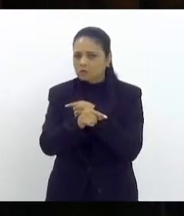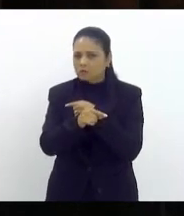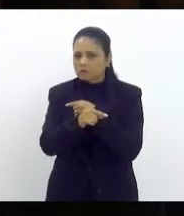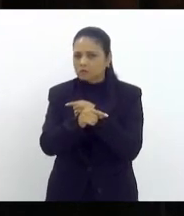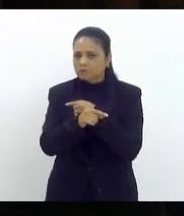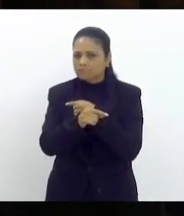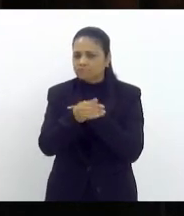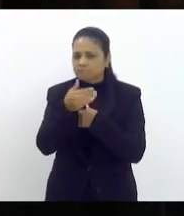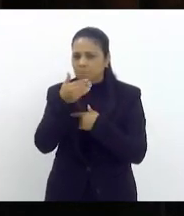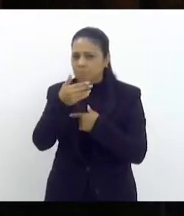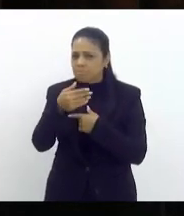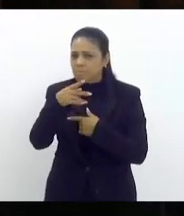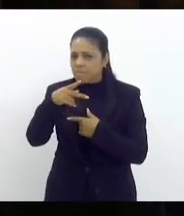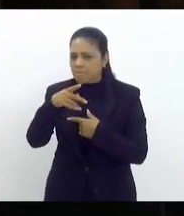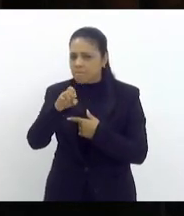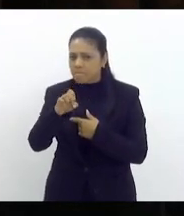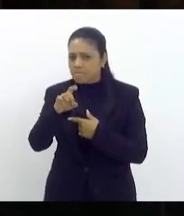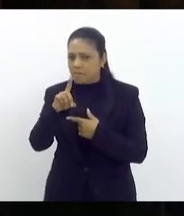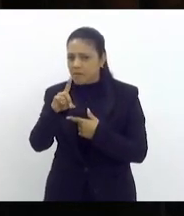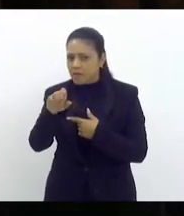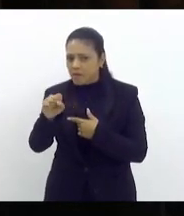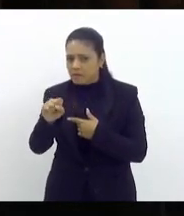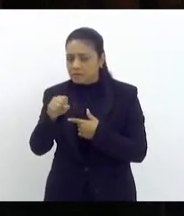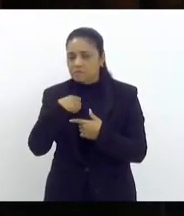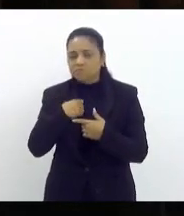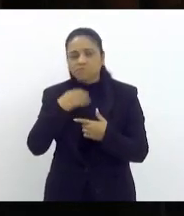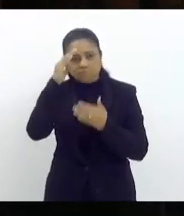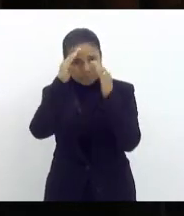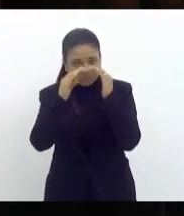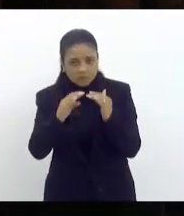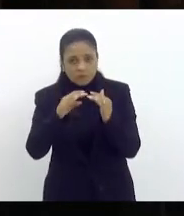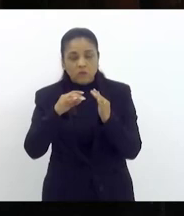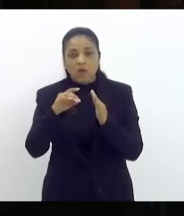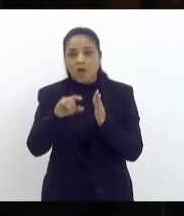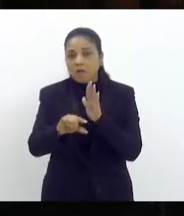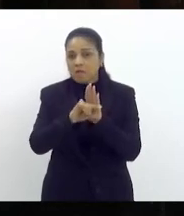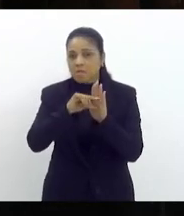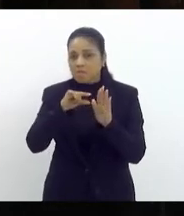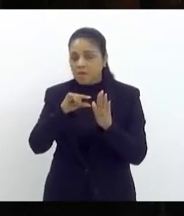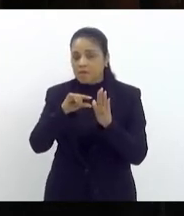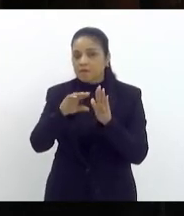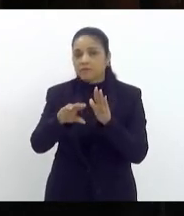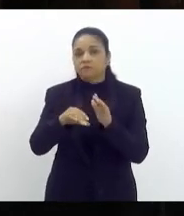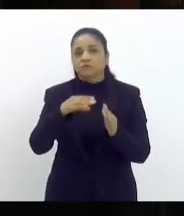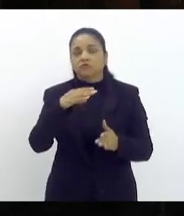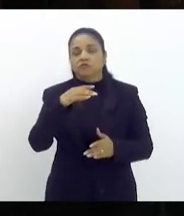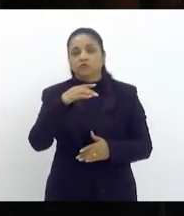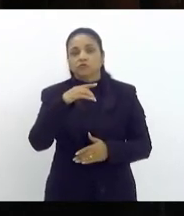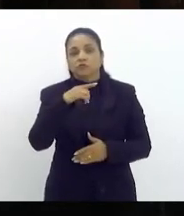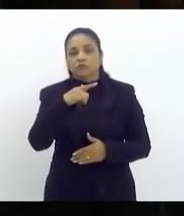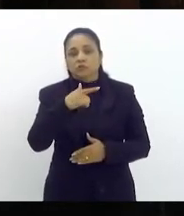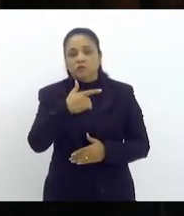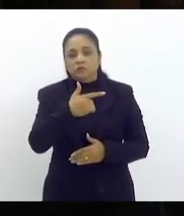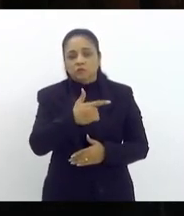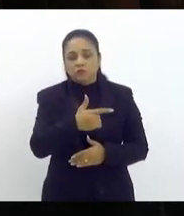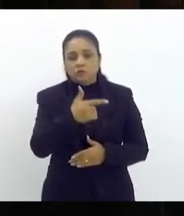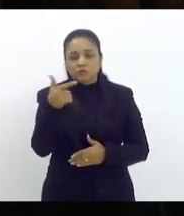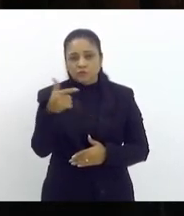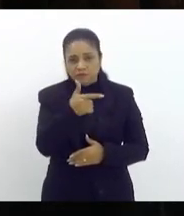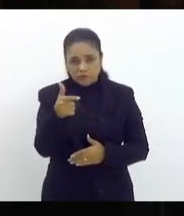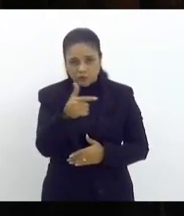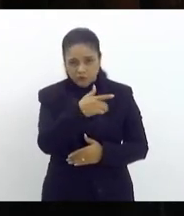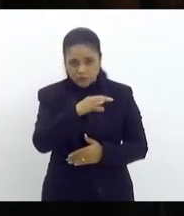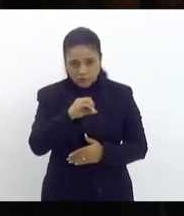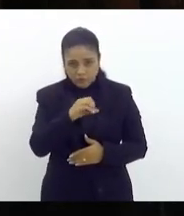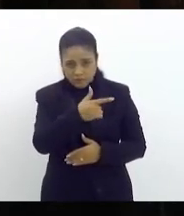pede respeitada a emenda condicional 92 de 2022 na qual temos uma missão constitucional do